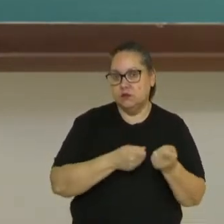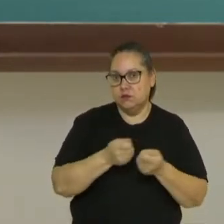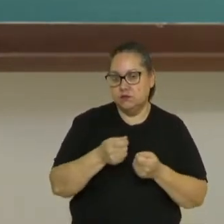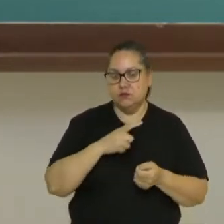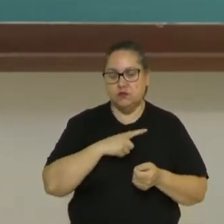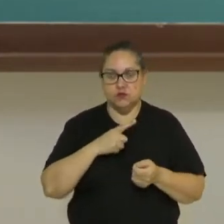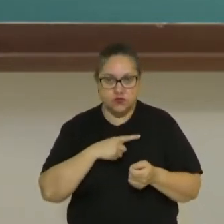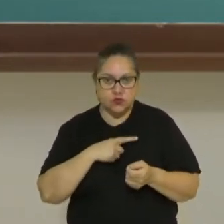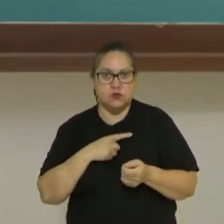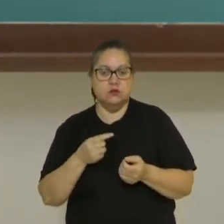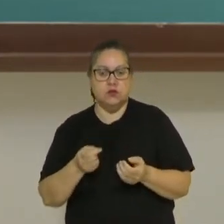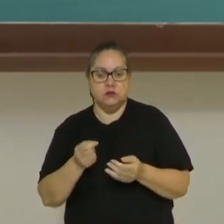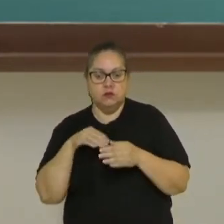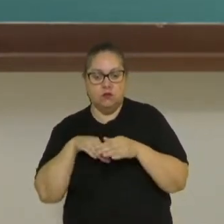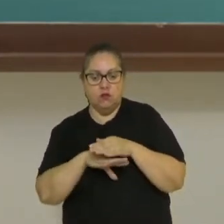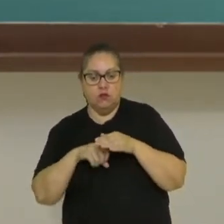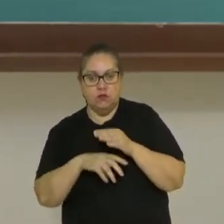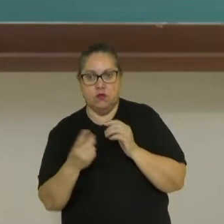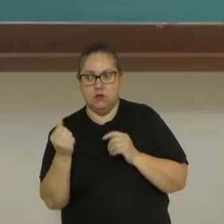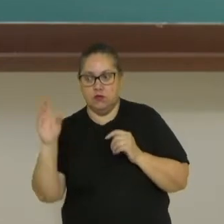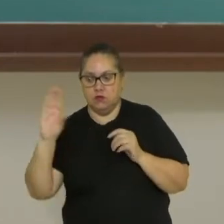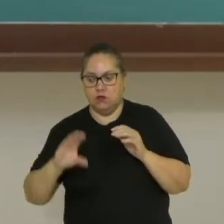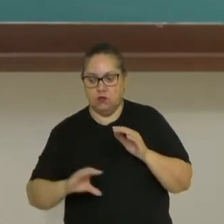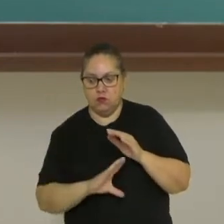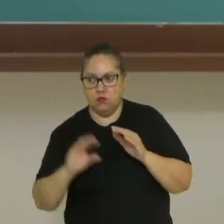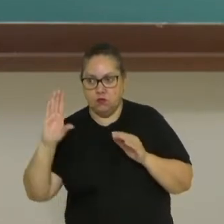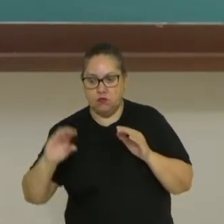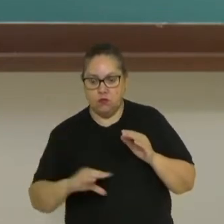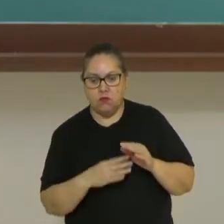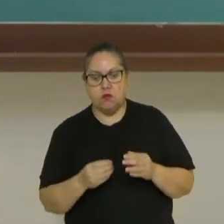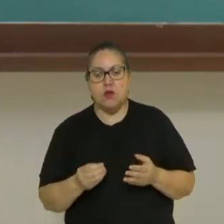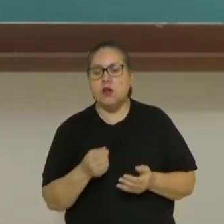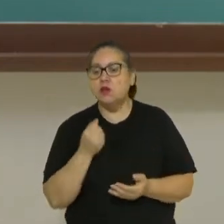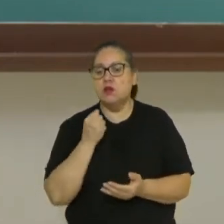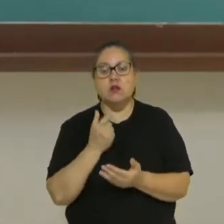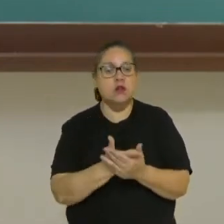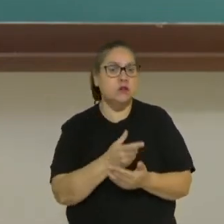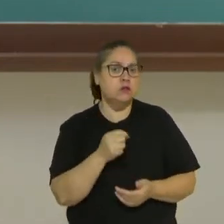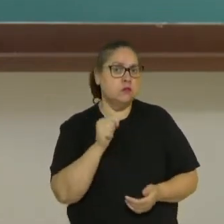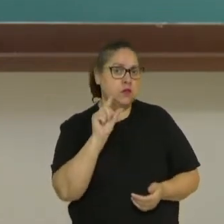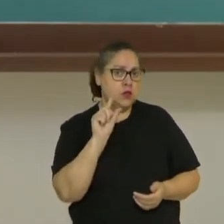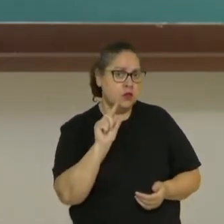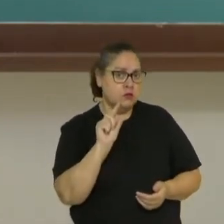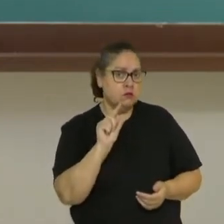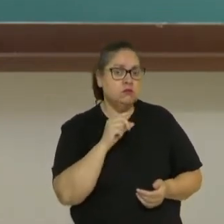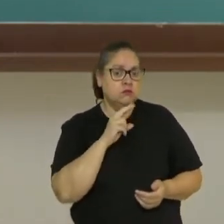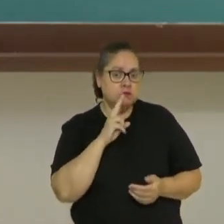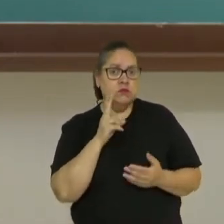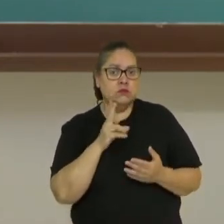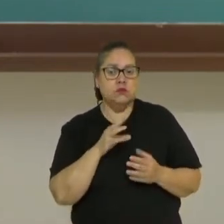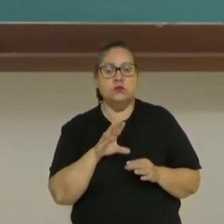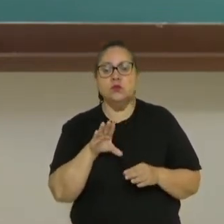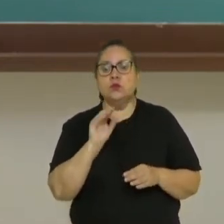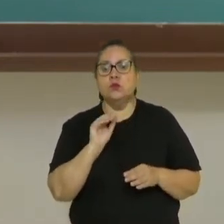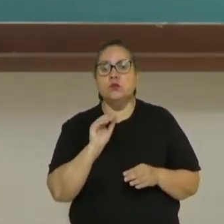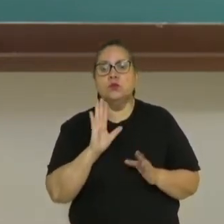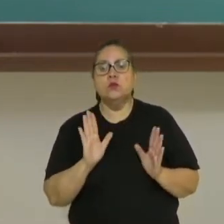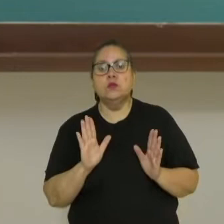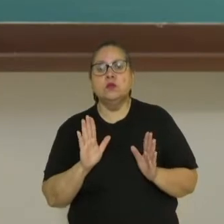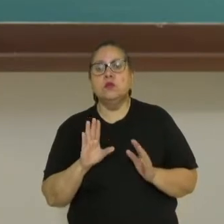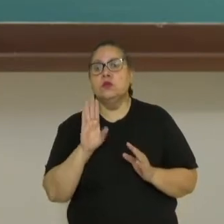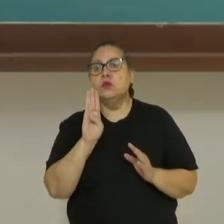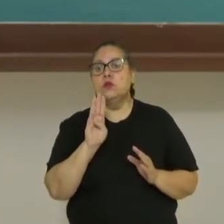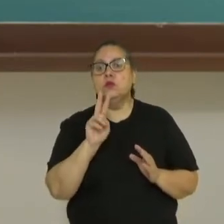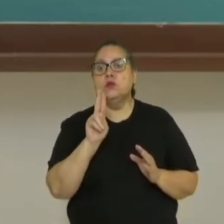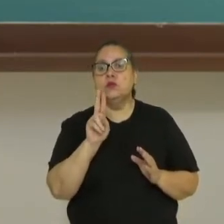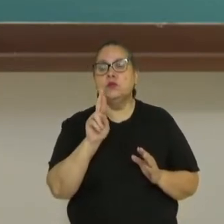tinham conseguido acumular riquezas acabavam comprando pequenas fortificações, chamadas de